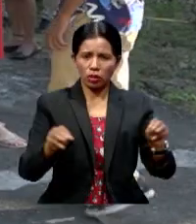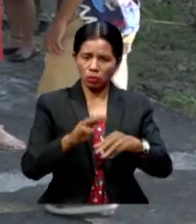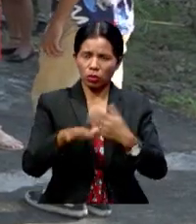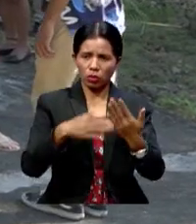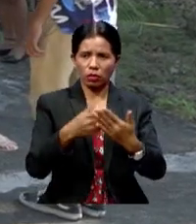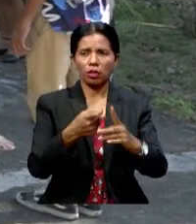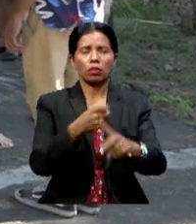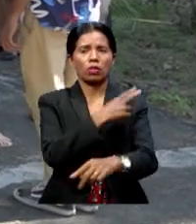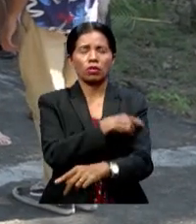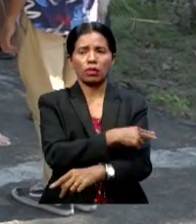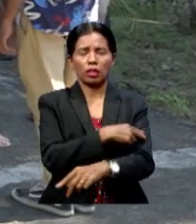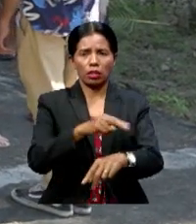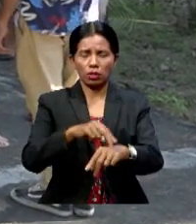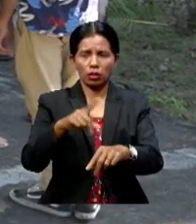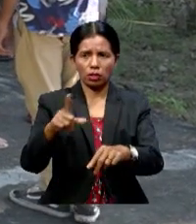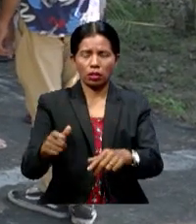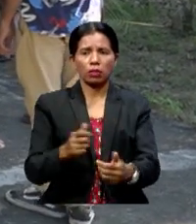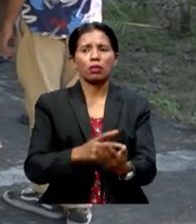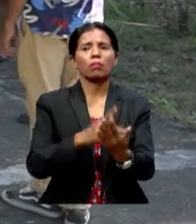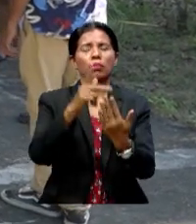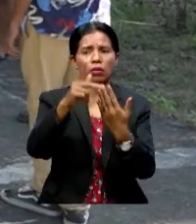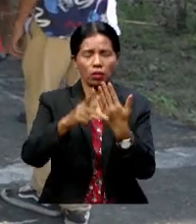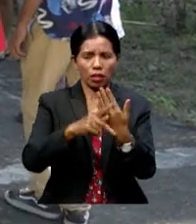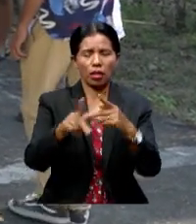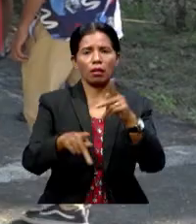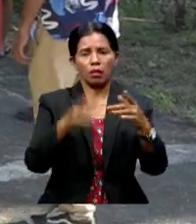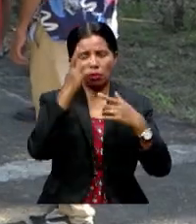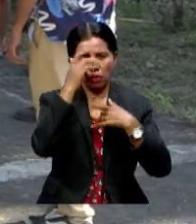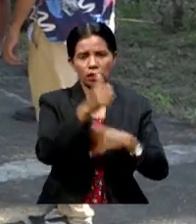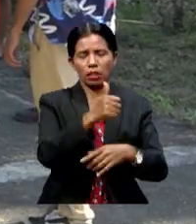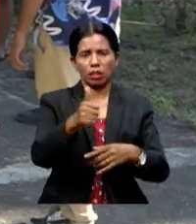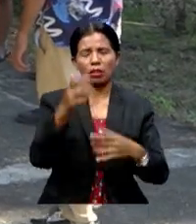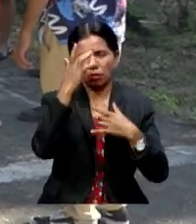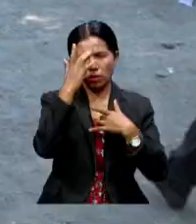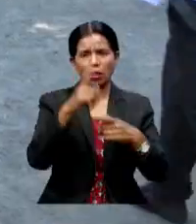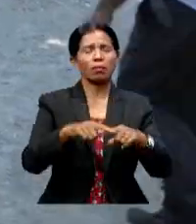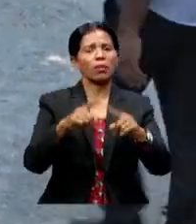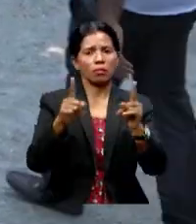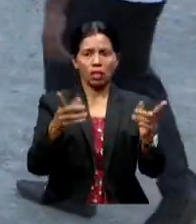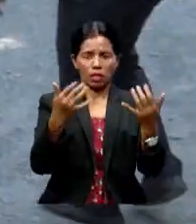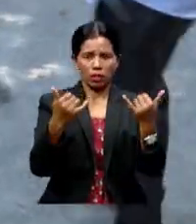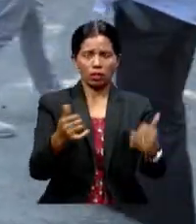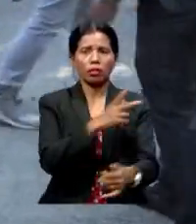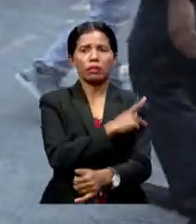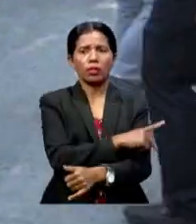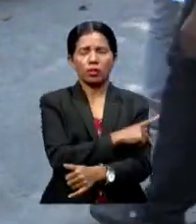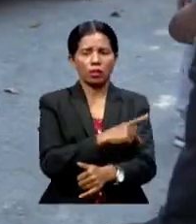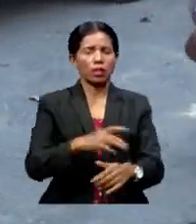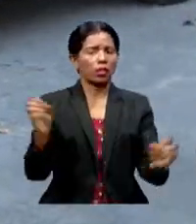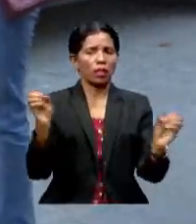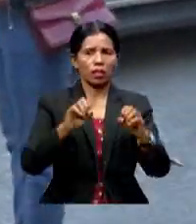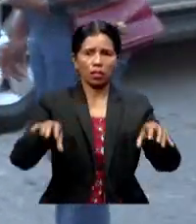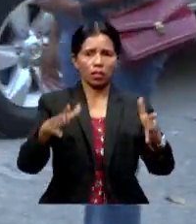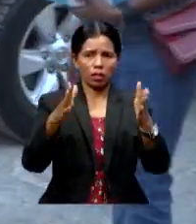no nosso Hospital Nacional, retuir o programa Paciente e Irak Nemoras. Mas bem, da dia, a clínica refere menos recursos